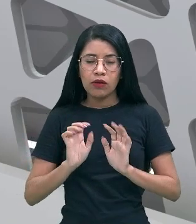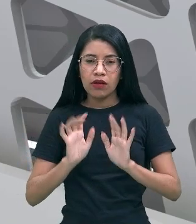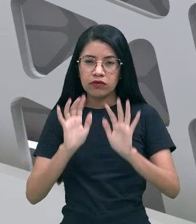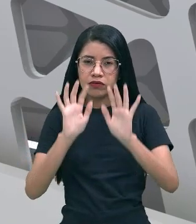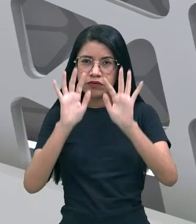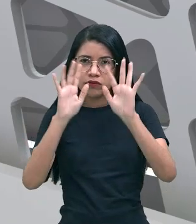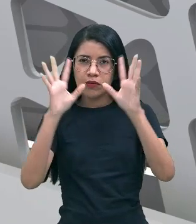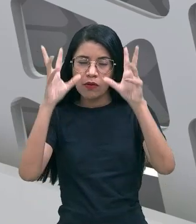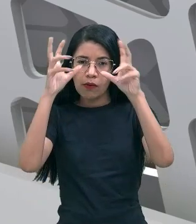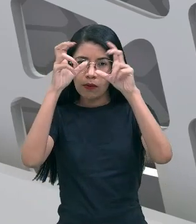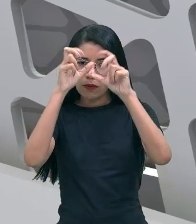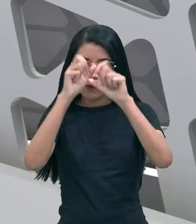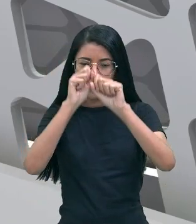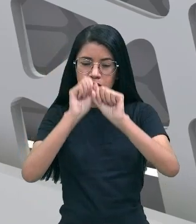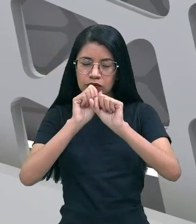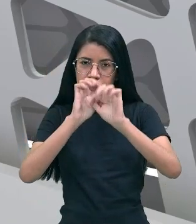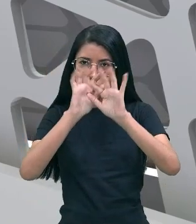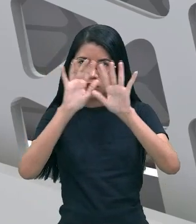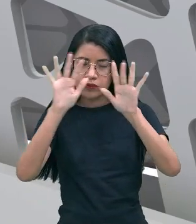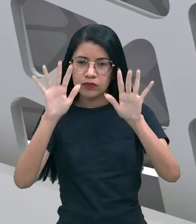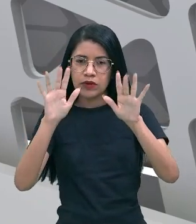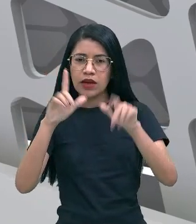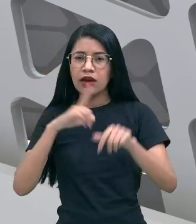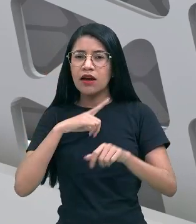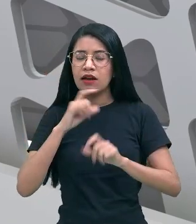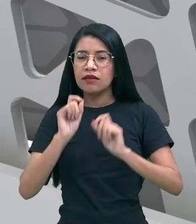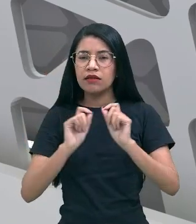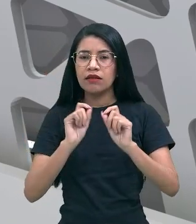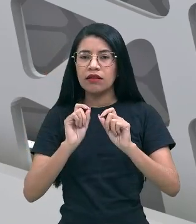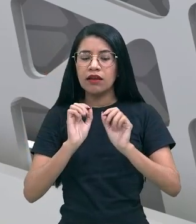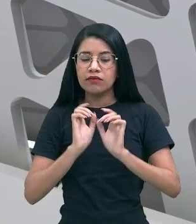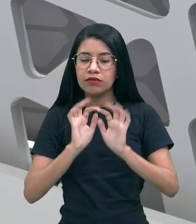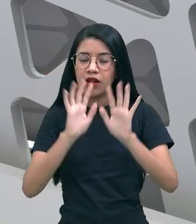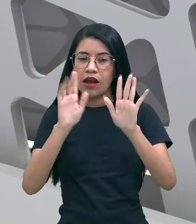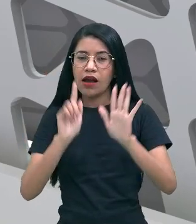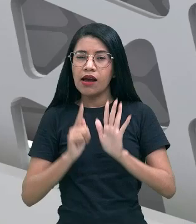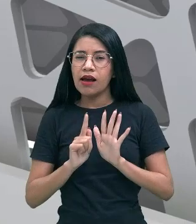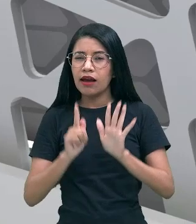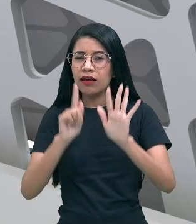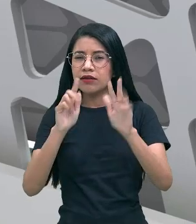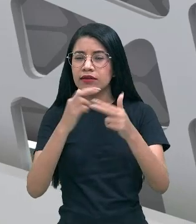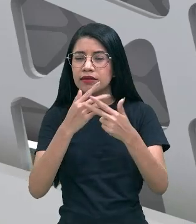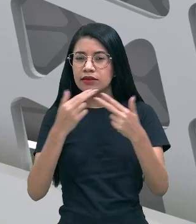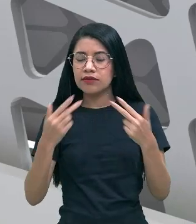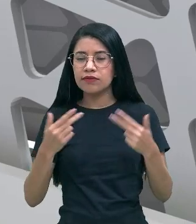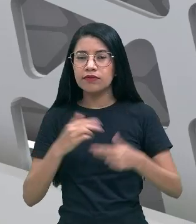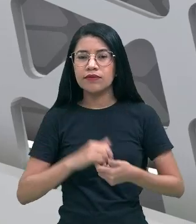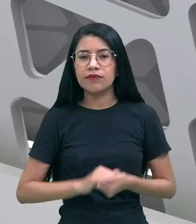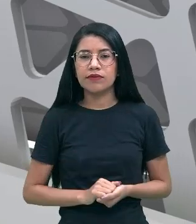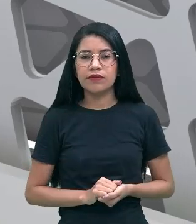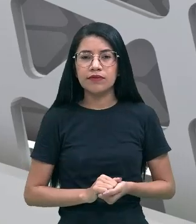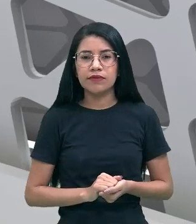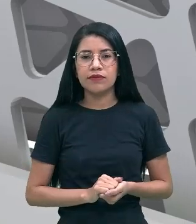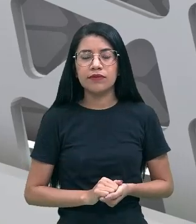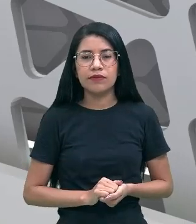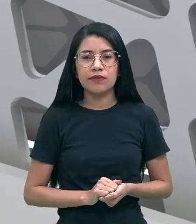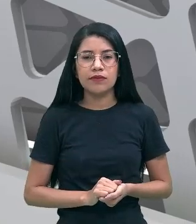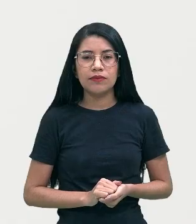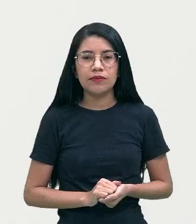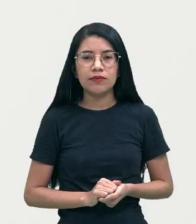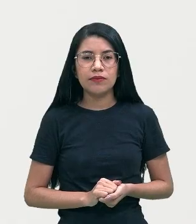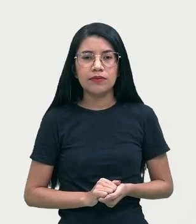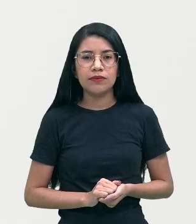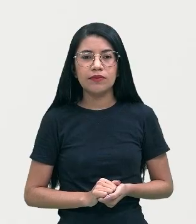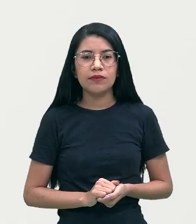escura é liberada, a gente tem a liberação de alguns gases que são poluentes. Vamos deixar nessa mesma imagem